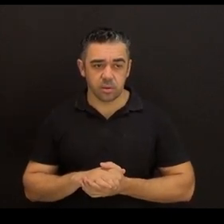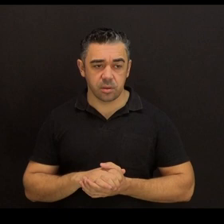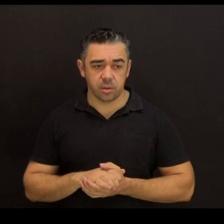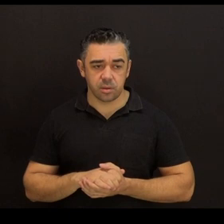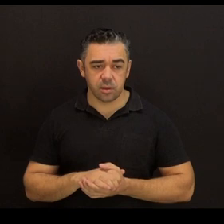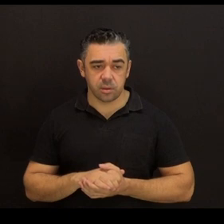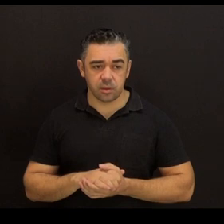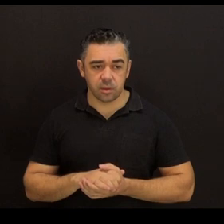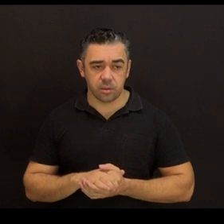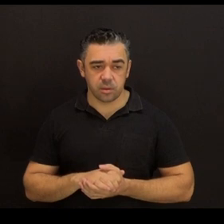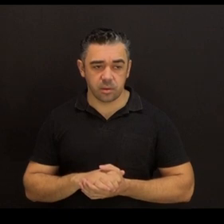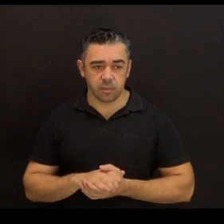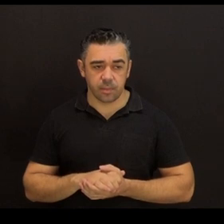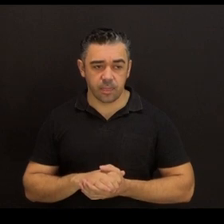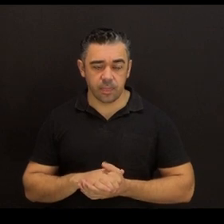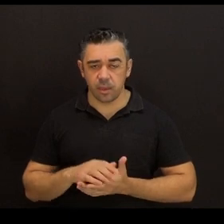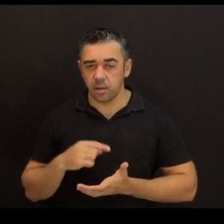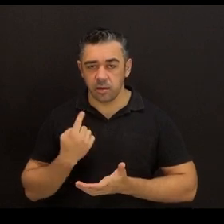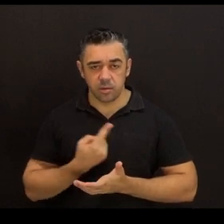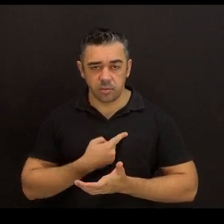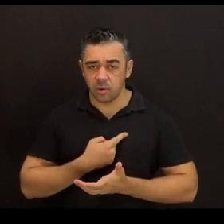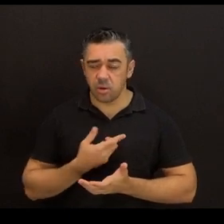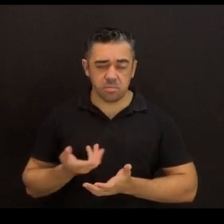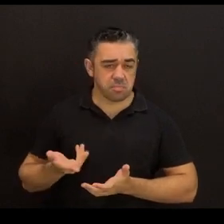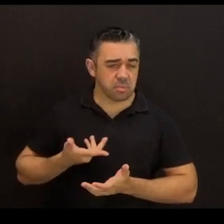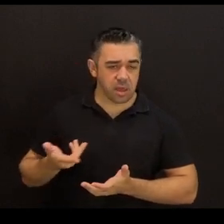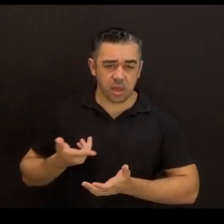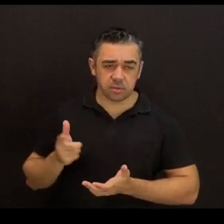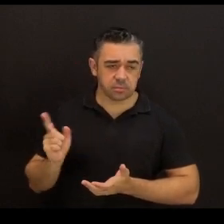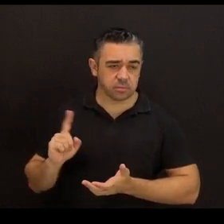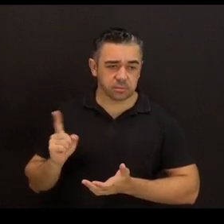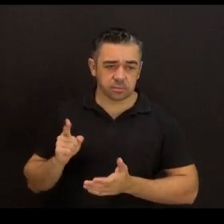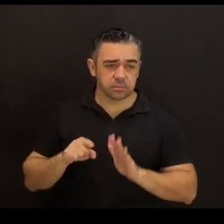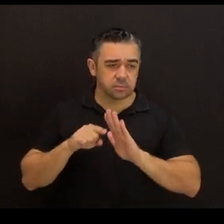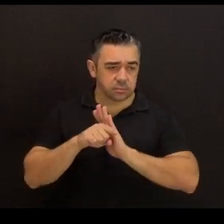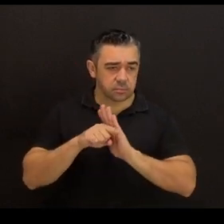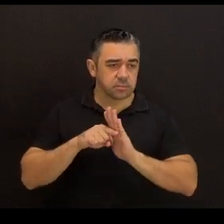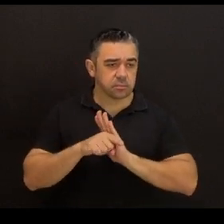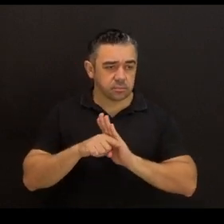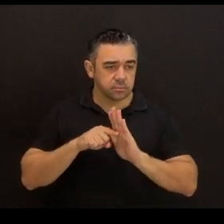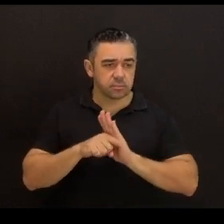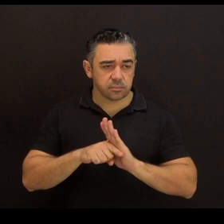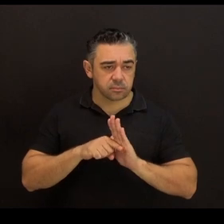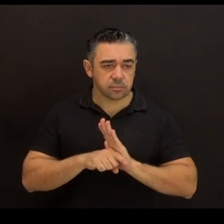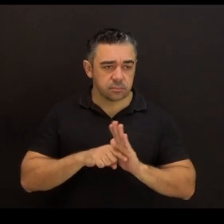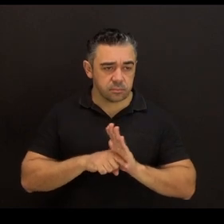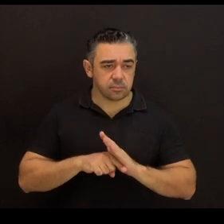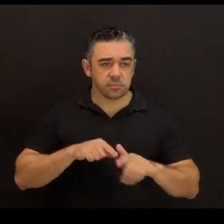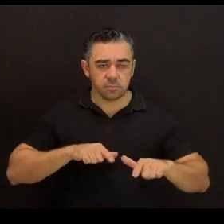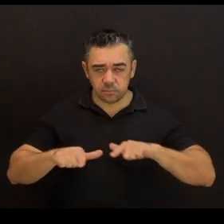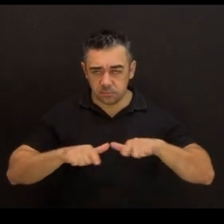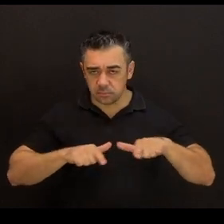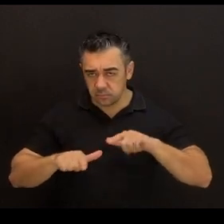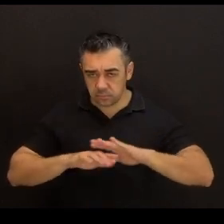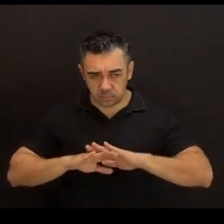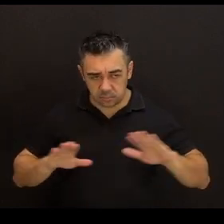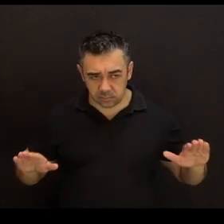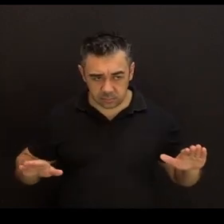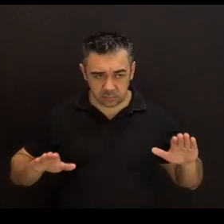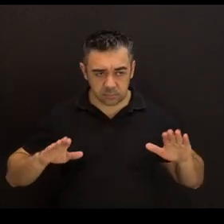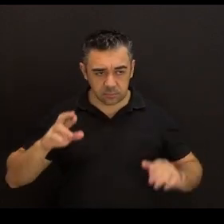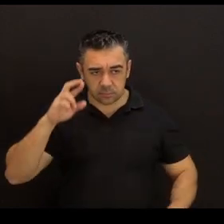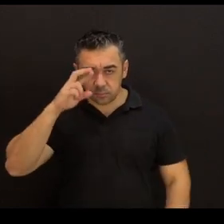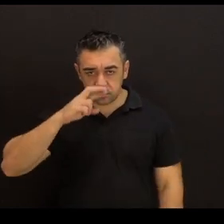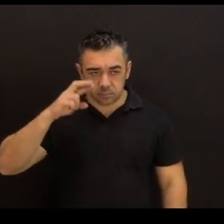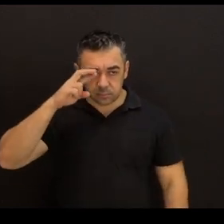e friso nós não tivemos nenhuma prece nós estávamos ali Fazendo a nossa função o nosso papel quer fazer as